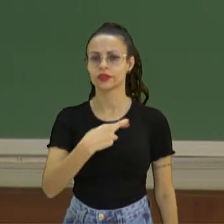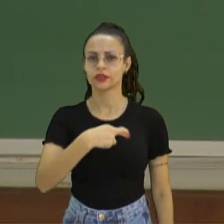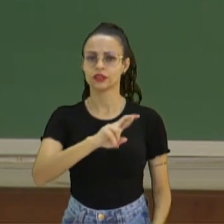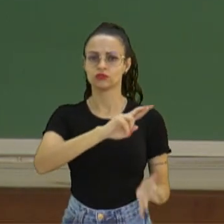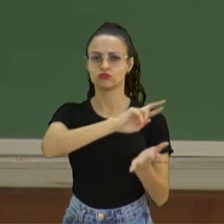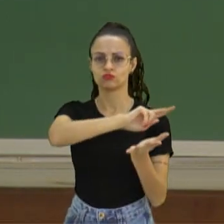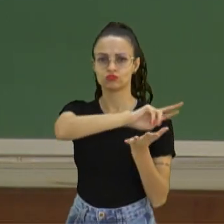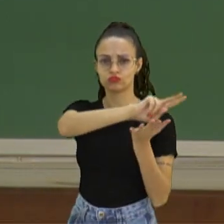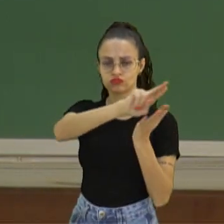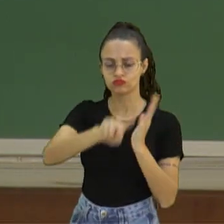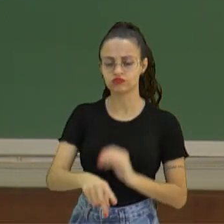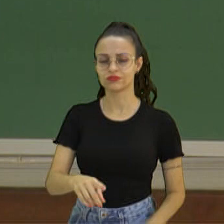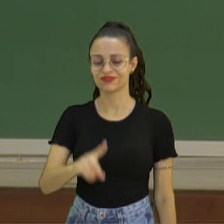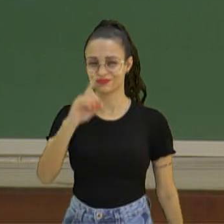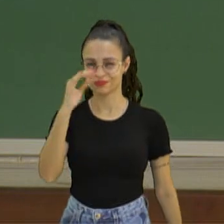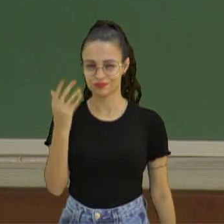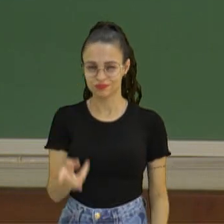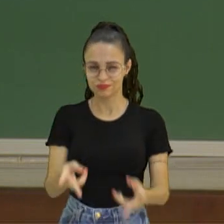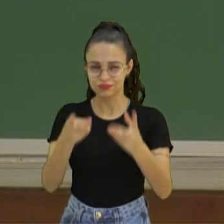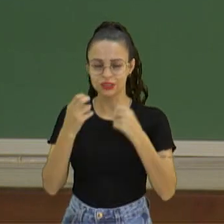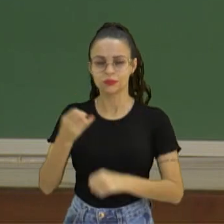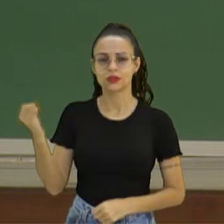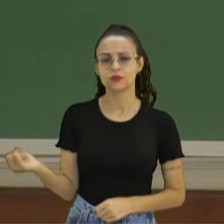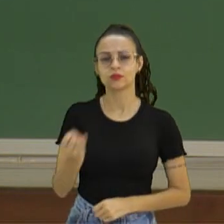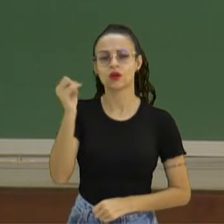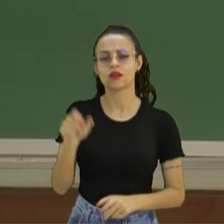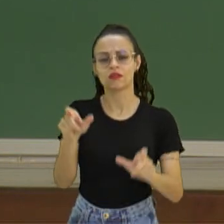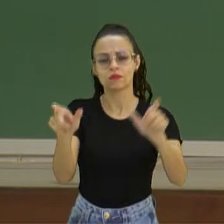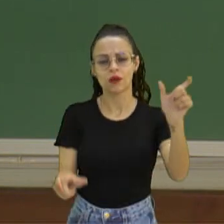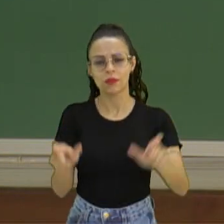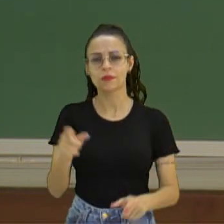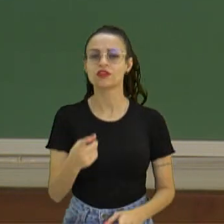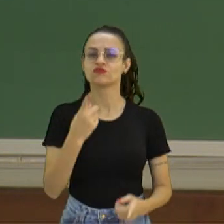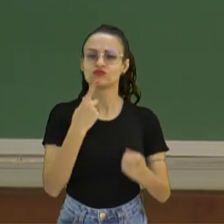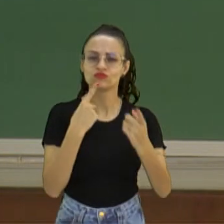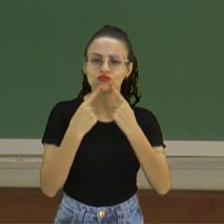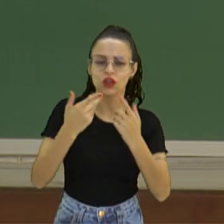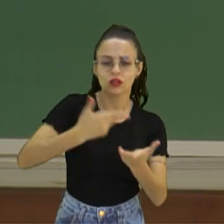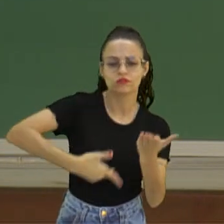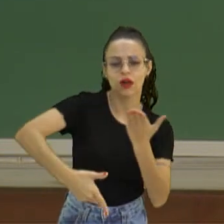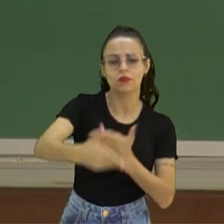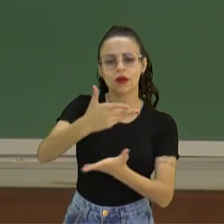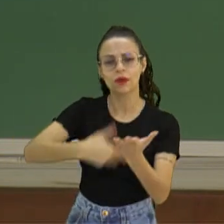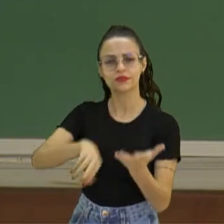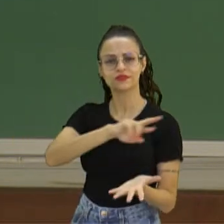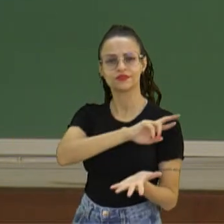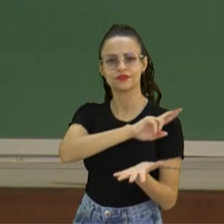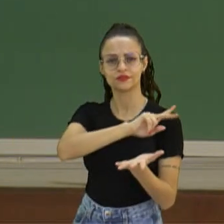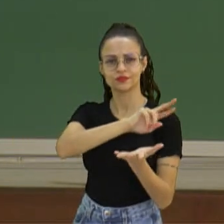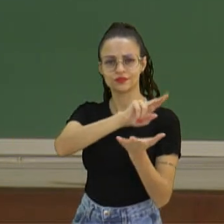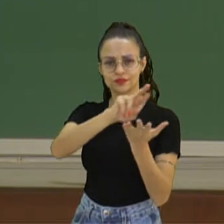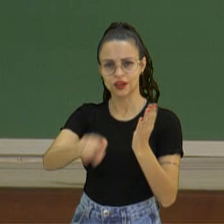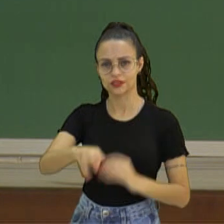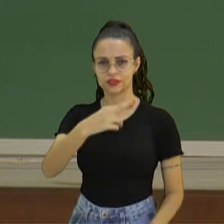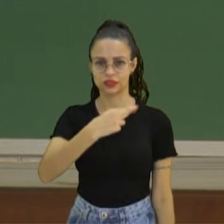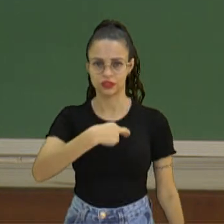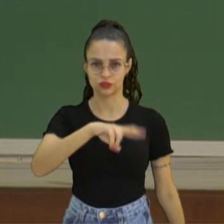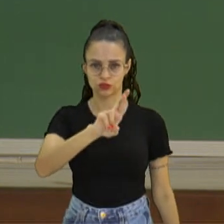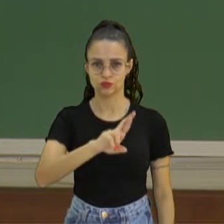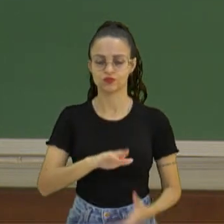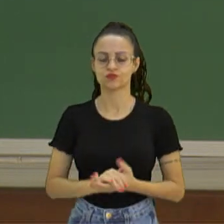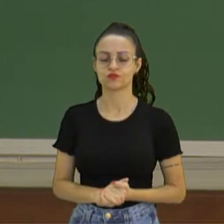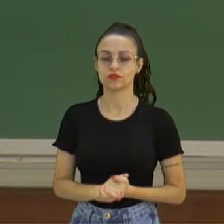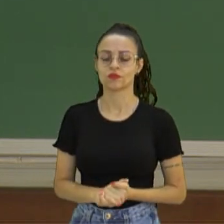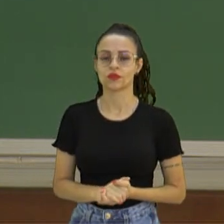importância EA função destes líderes no diálogo inter-religioso bom Vamos começar